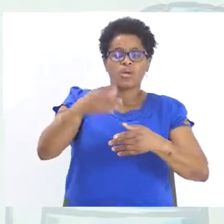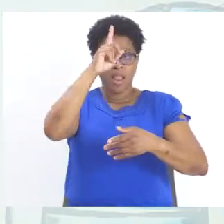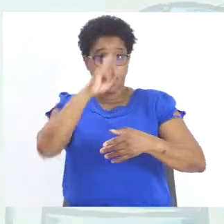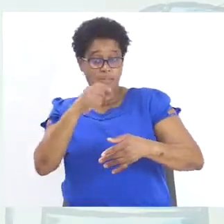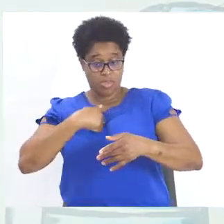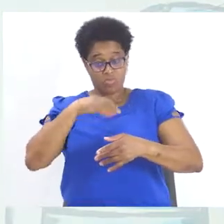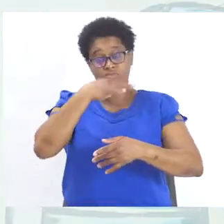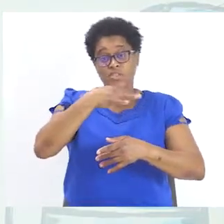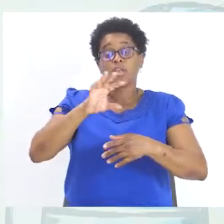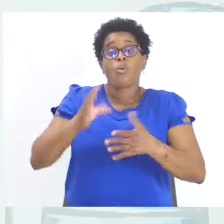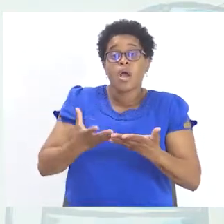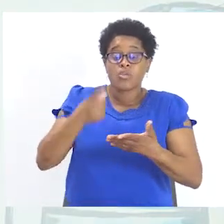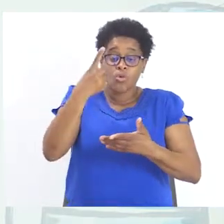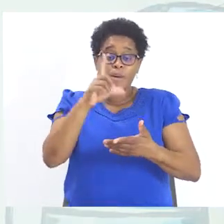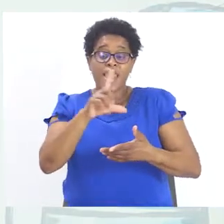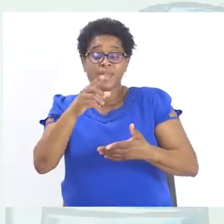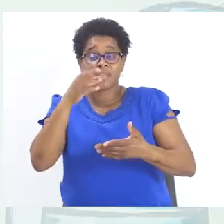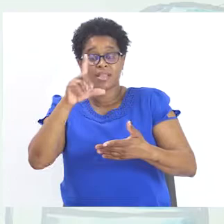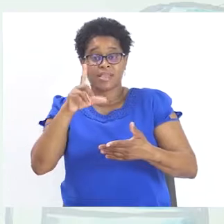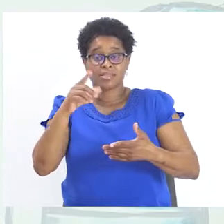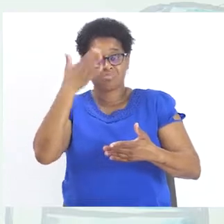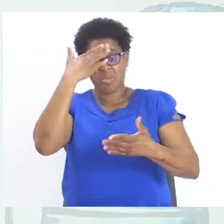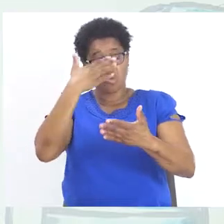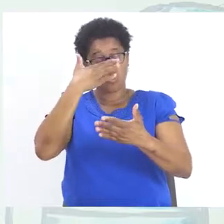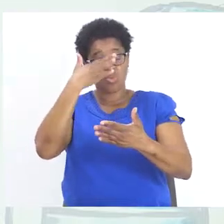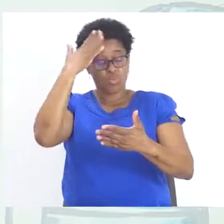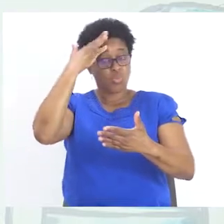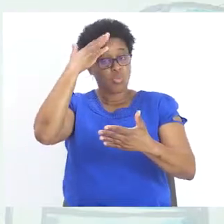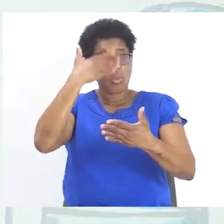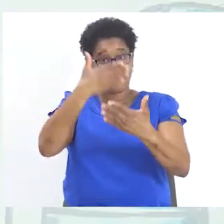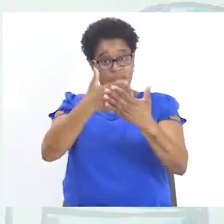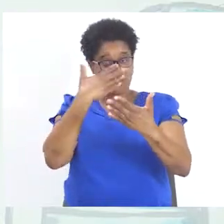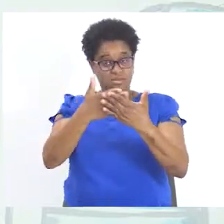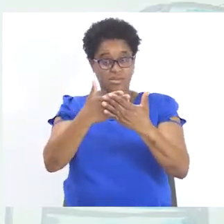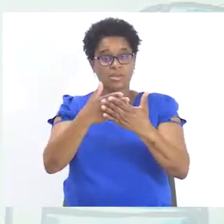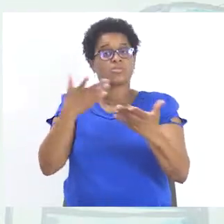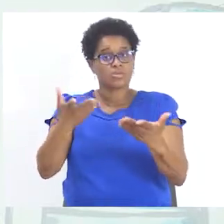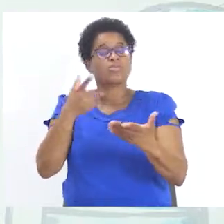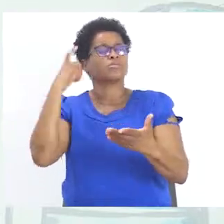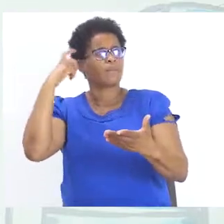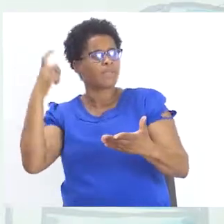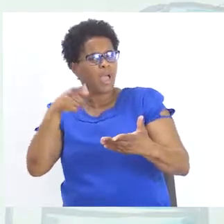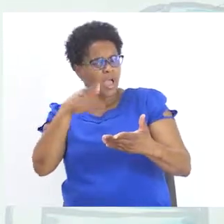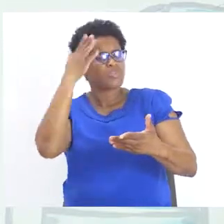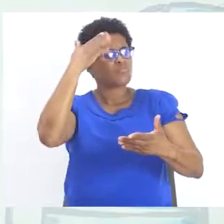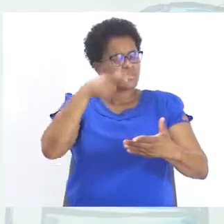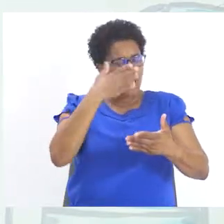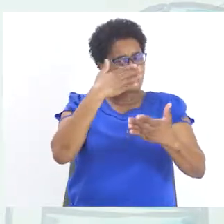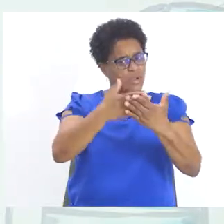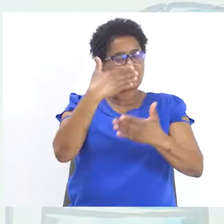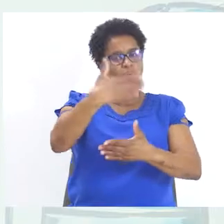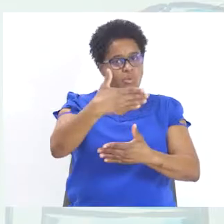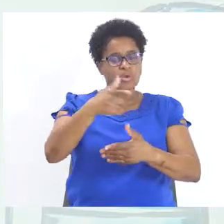tem o número à frente, consideramos que o número que está à frente é 1. E nesse caso, como tem